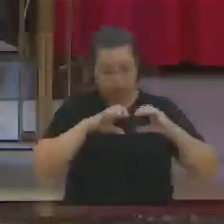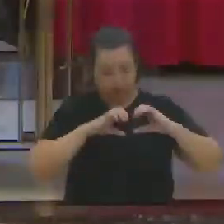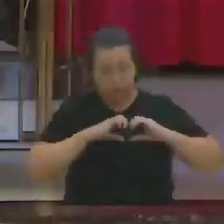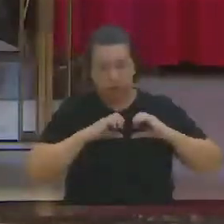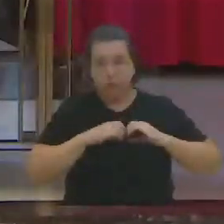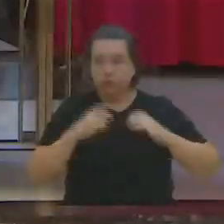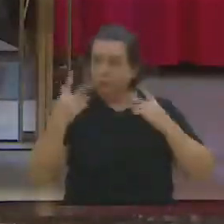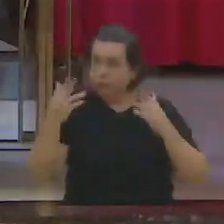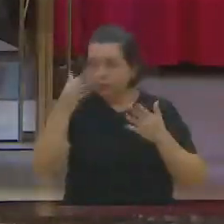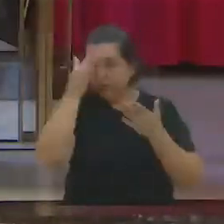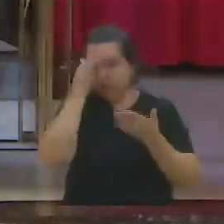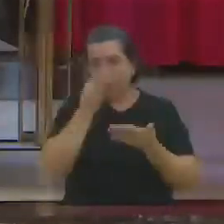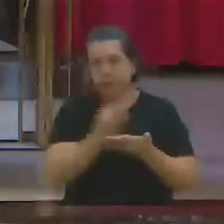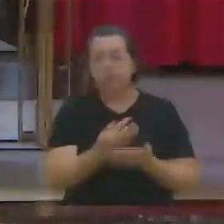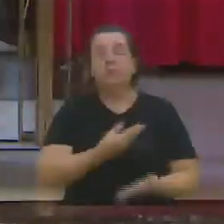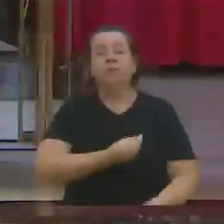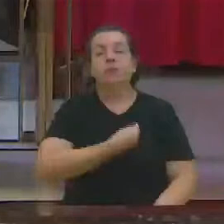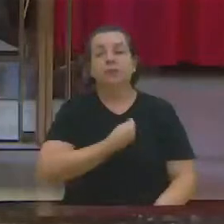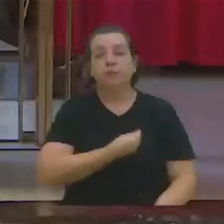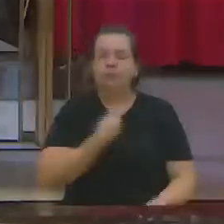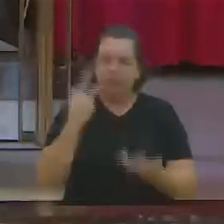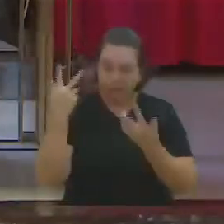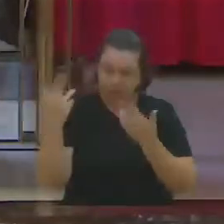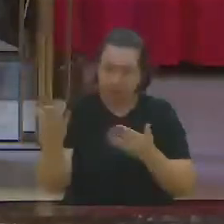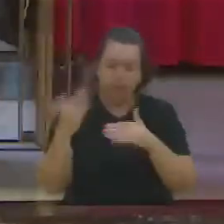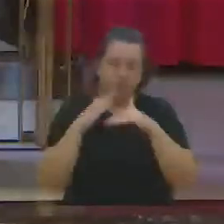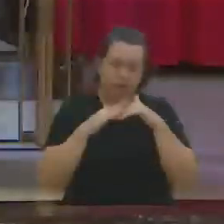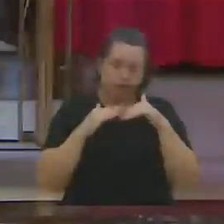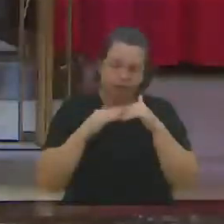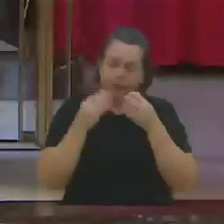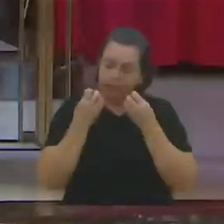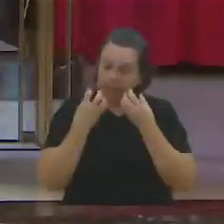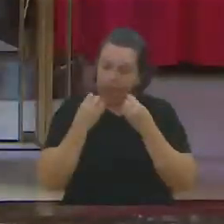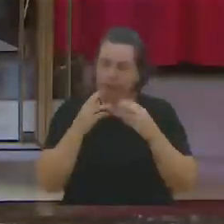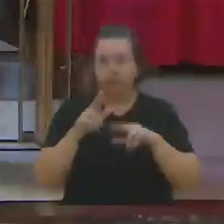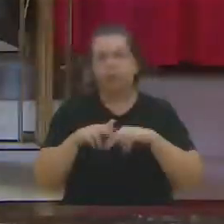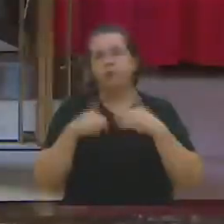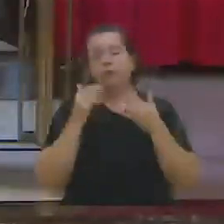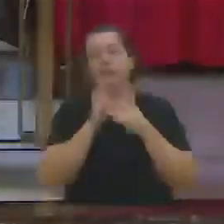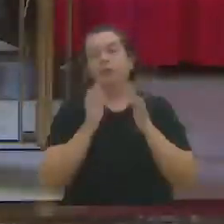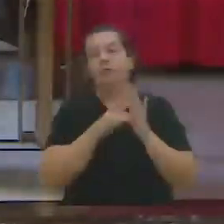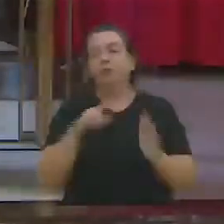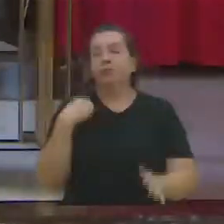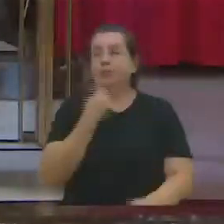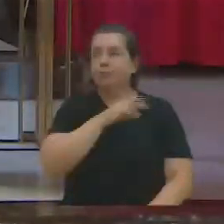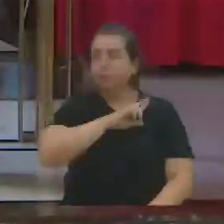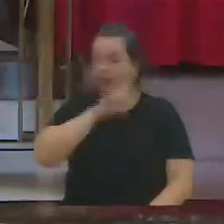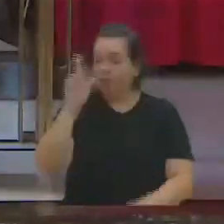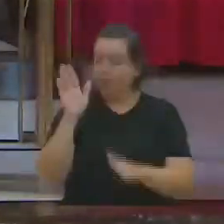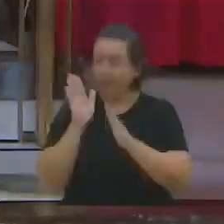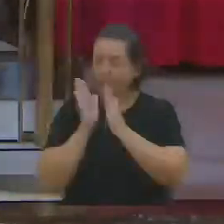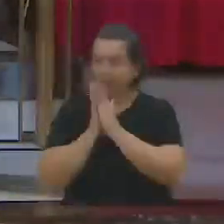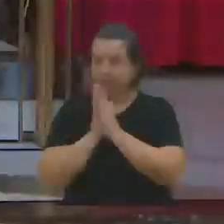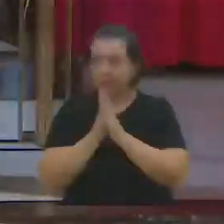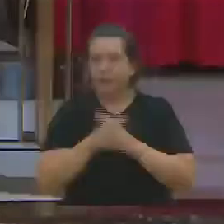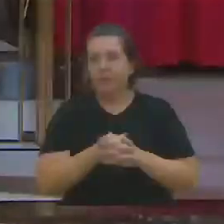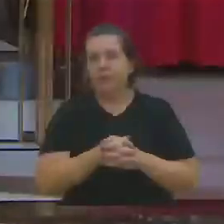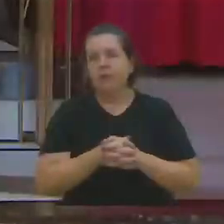fé e na vida a mesma caridade, por Cristo nosso Senhor. Amém.